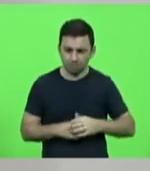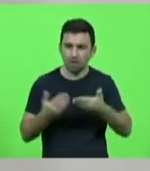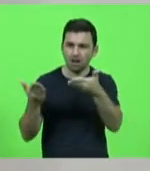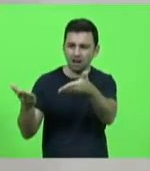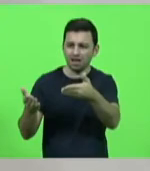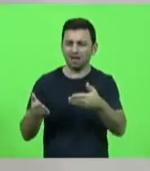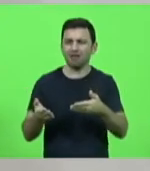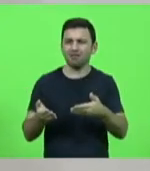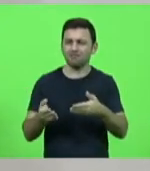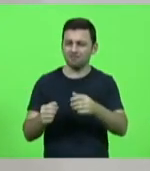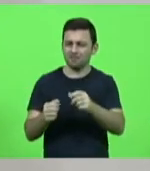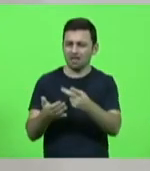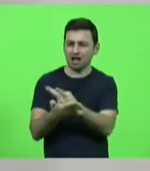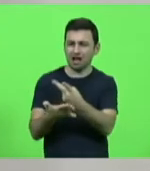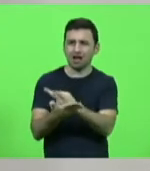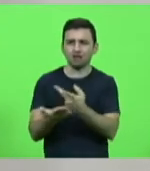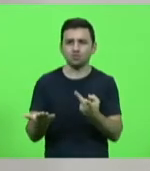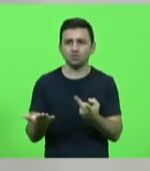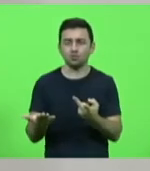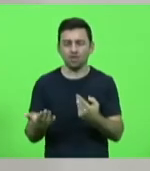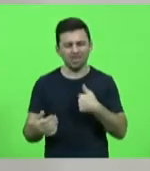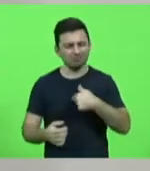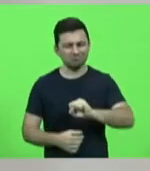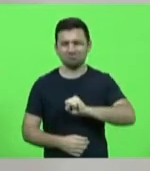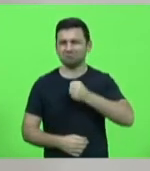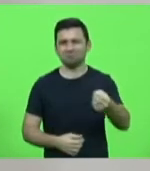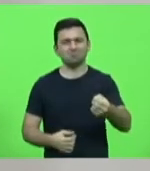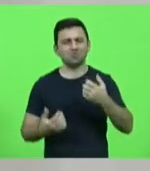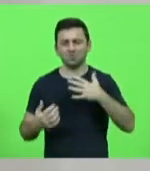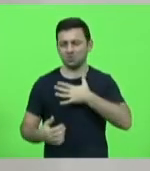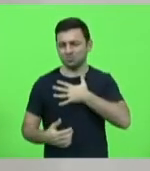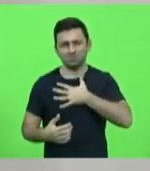desse. Fica aqui a minha indignação.